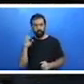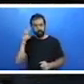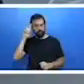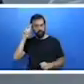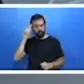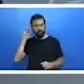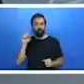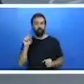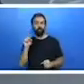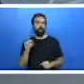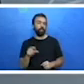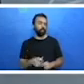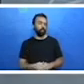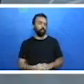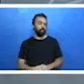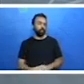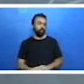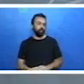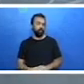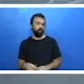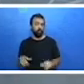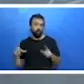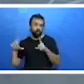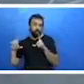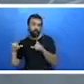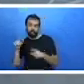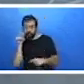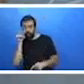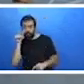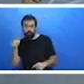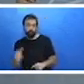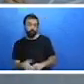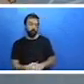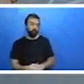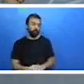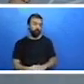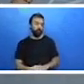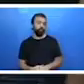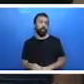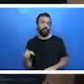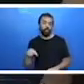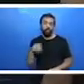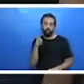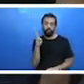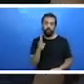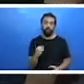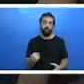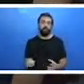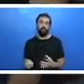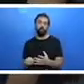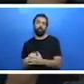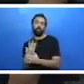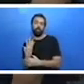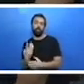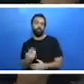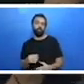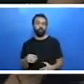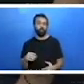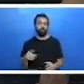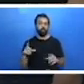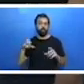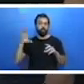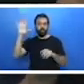que bonitinho, olha a região, olha a ambientação do nosso slide aqui, ó. No Brasil, criou-se na região Nordeste,